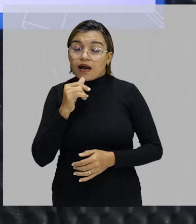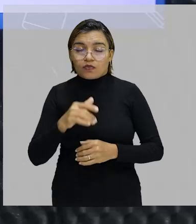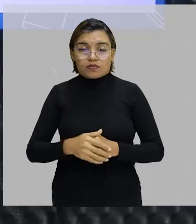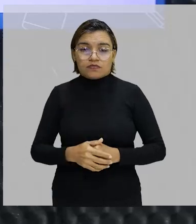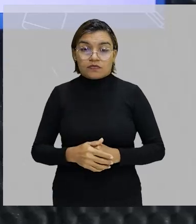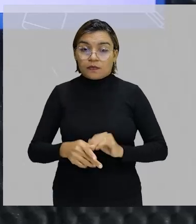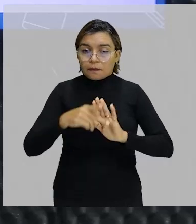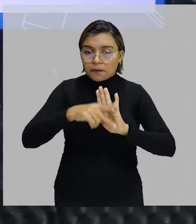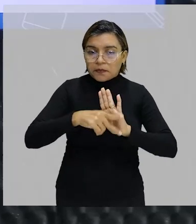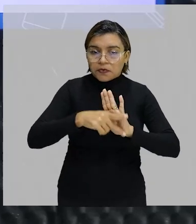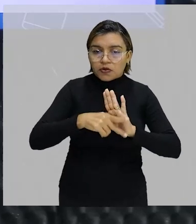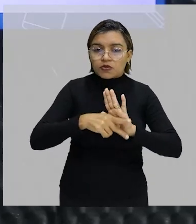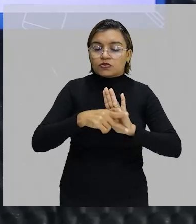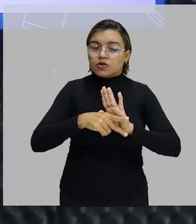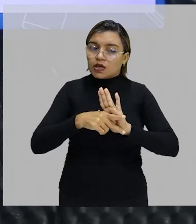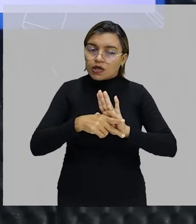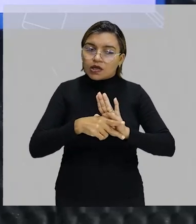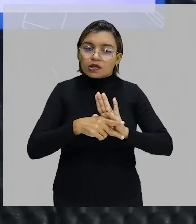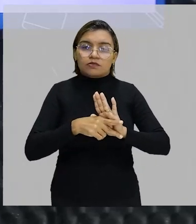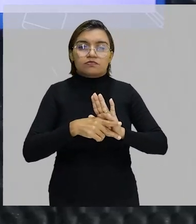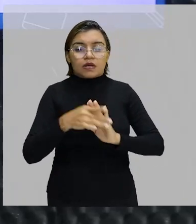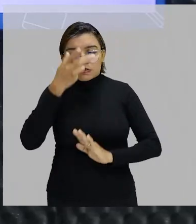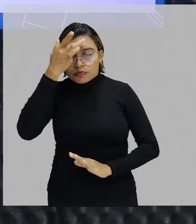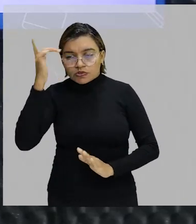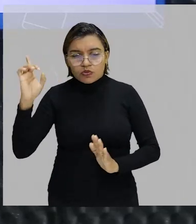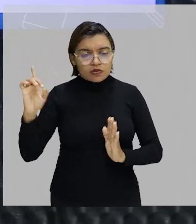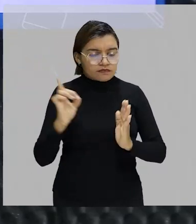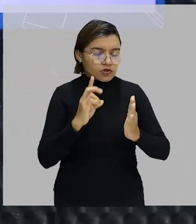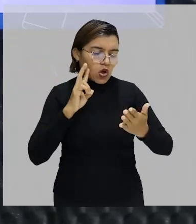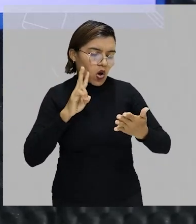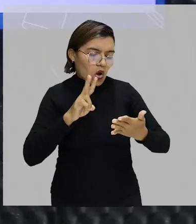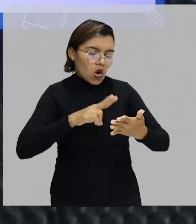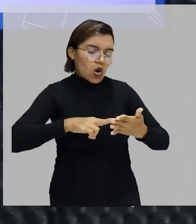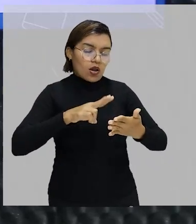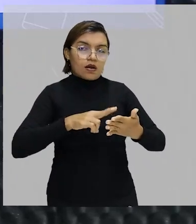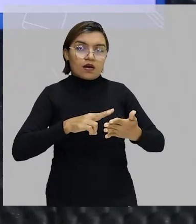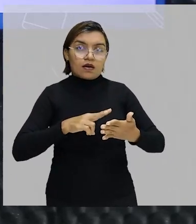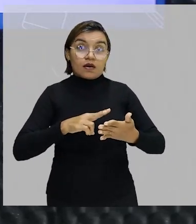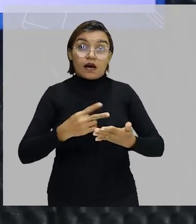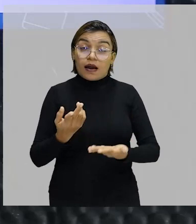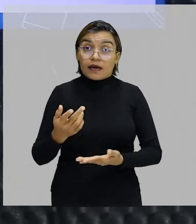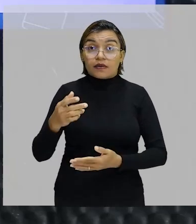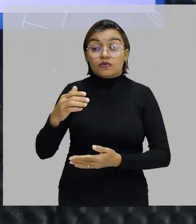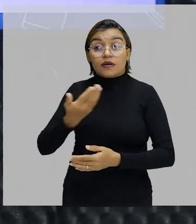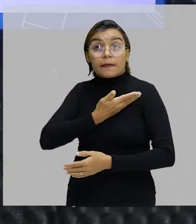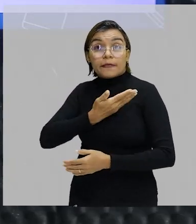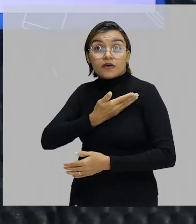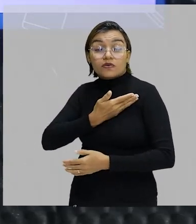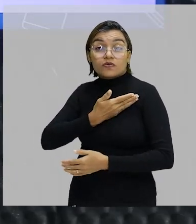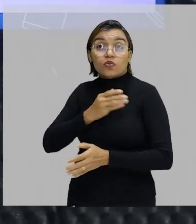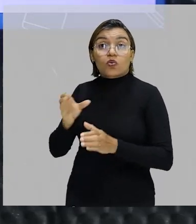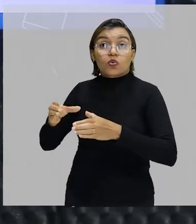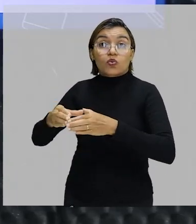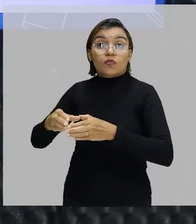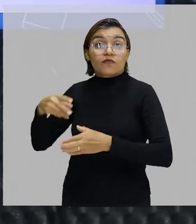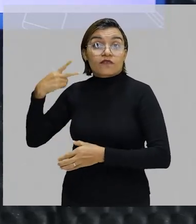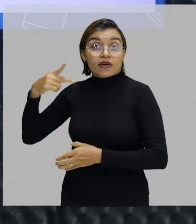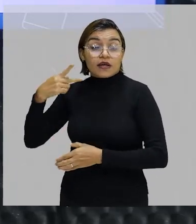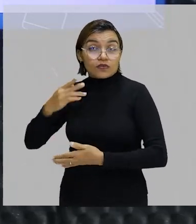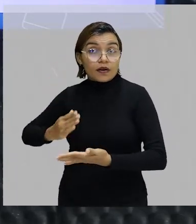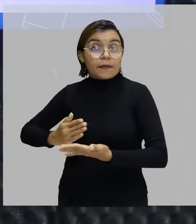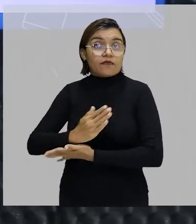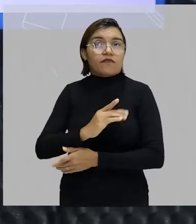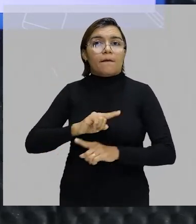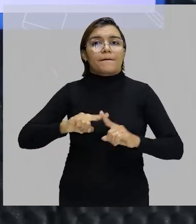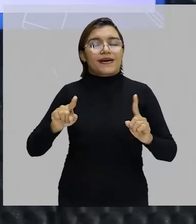foi apreciado. E aí ele foi aprovado pelos colegas vereadores. Mas pode ser que às vezes não